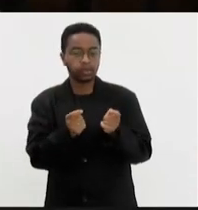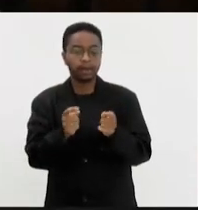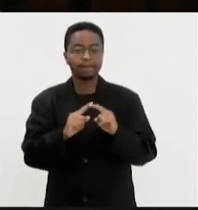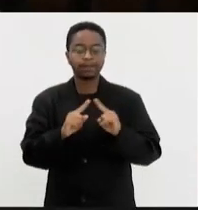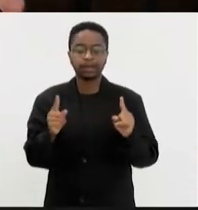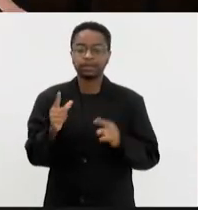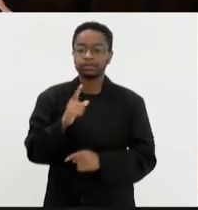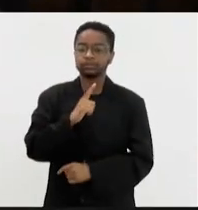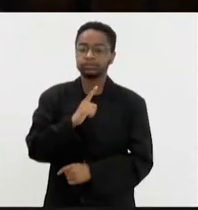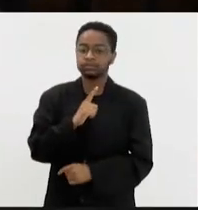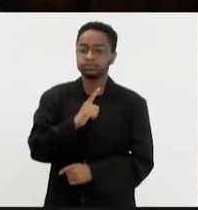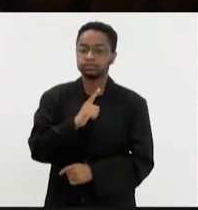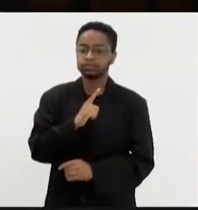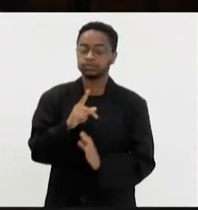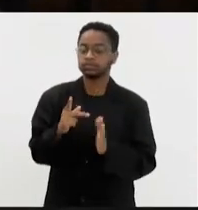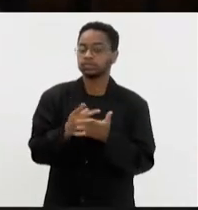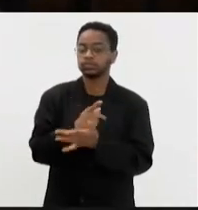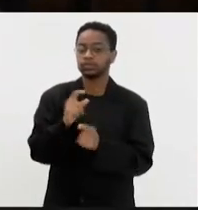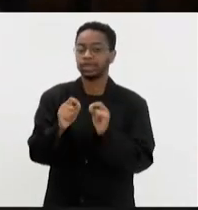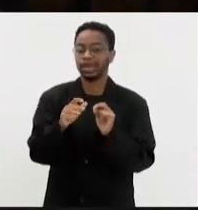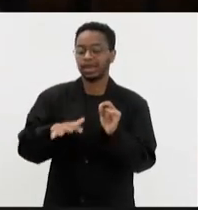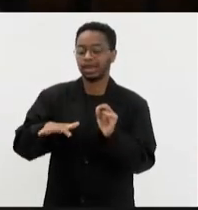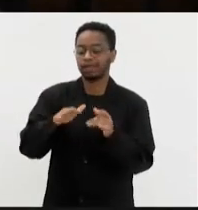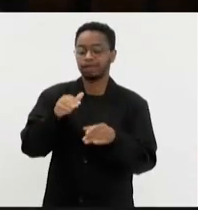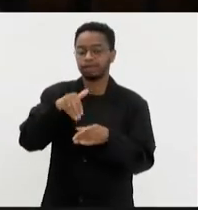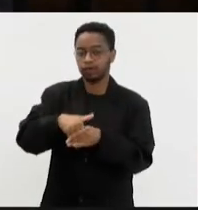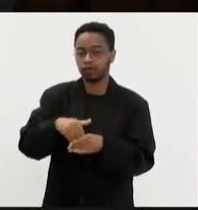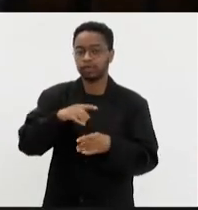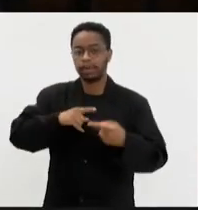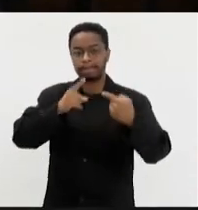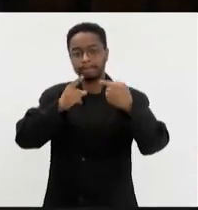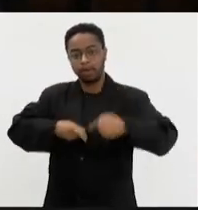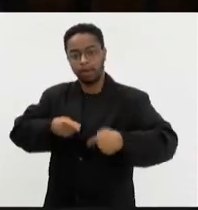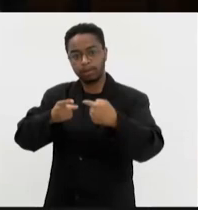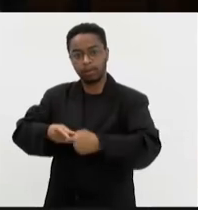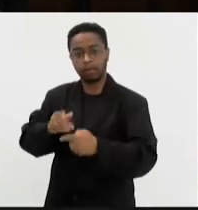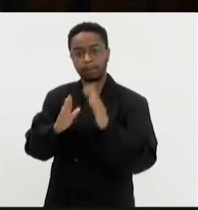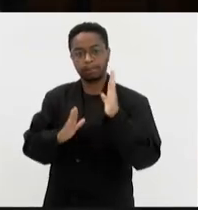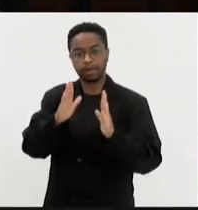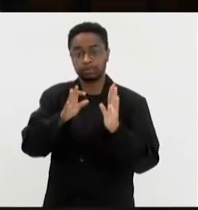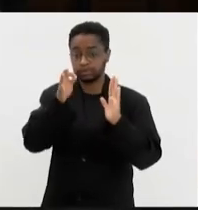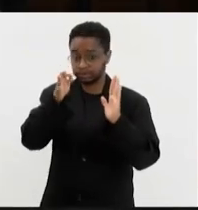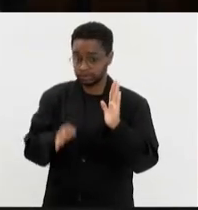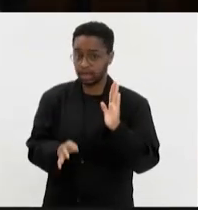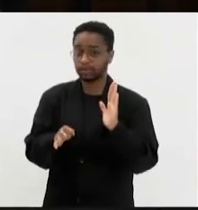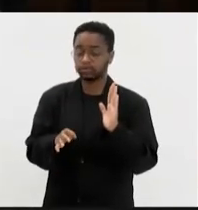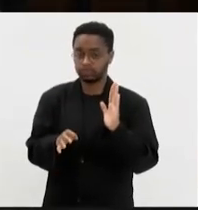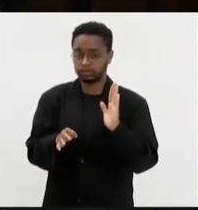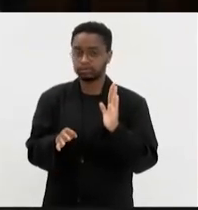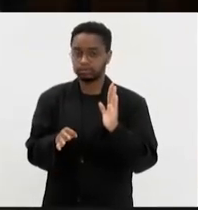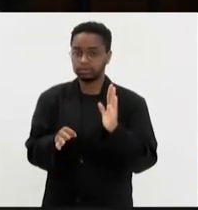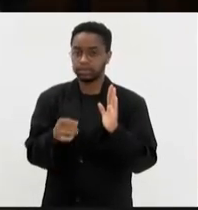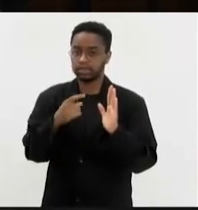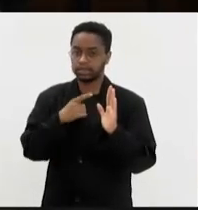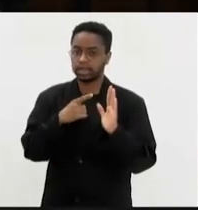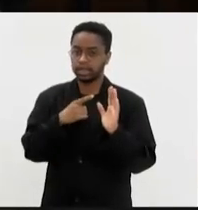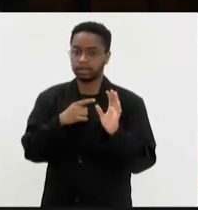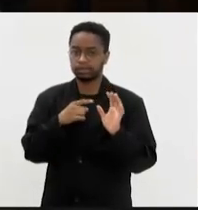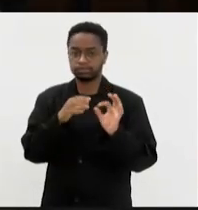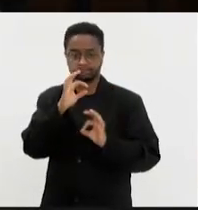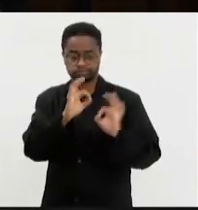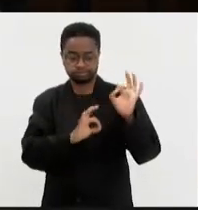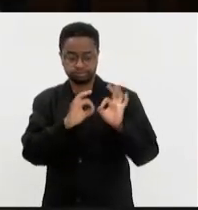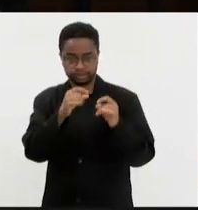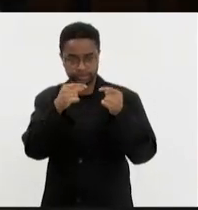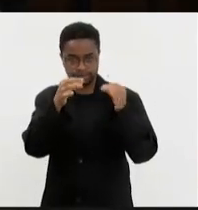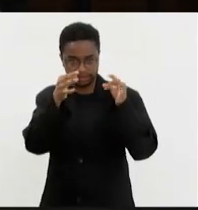fenômeno que é o fenômeno eleitoral né uma disputa que tem um período certo e muito exíguo muito determinante ela